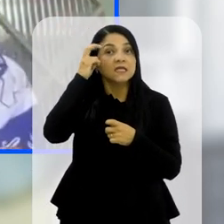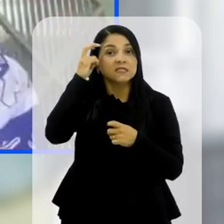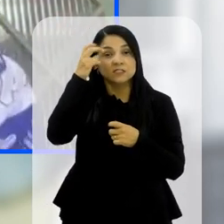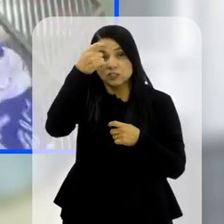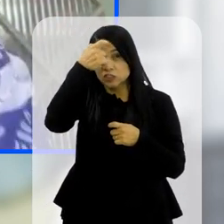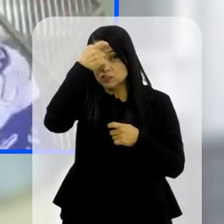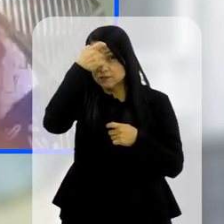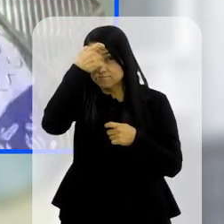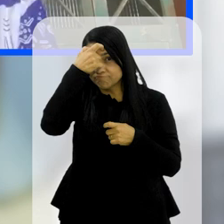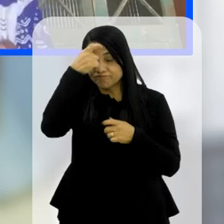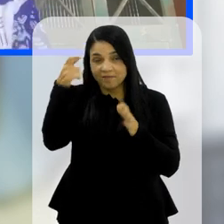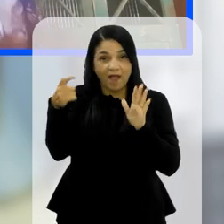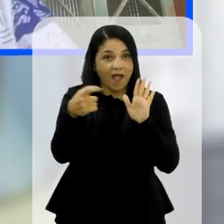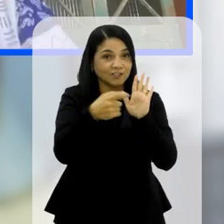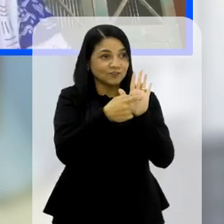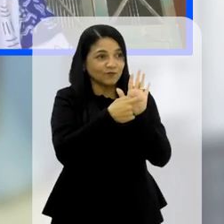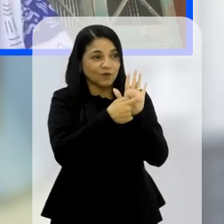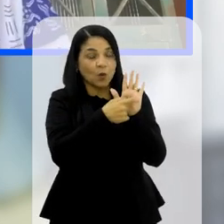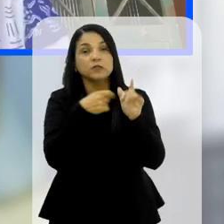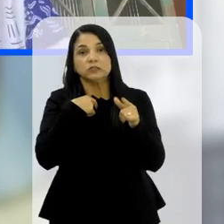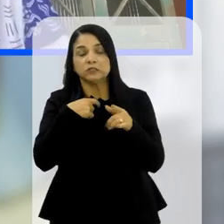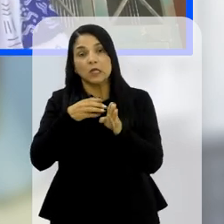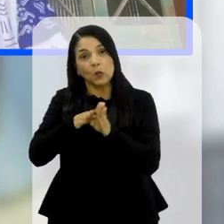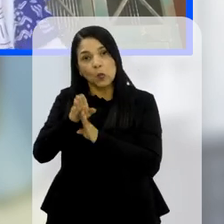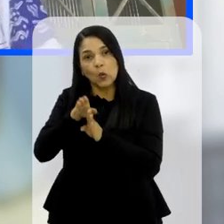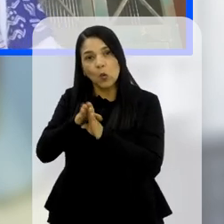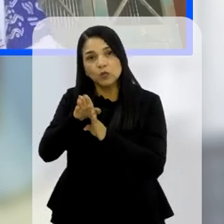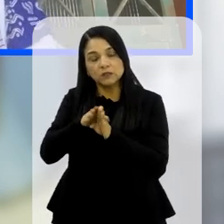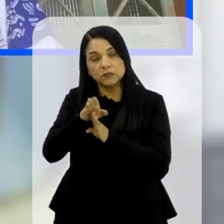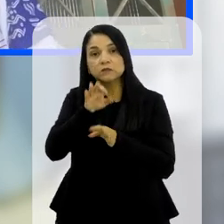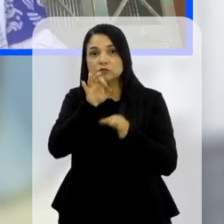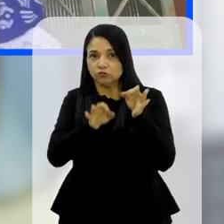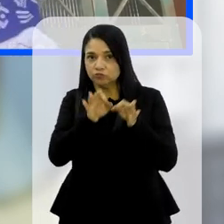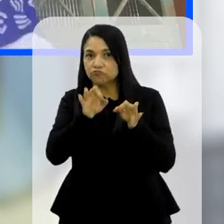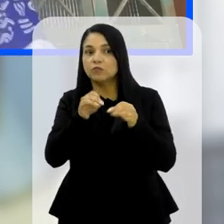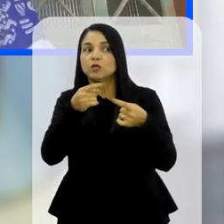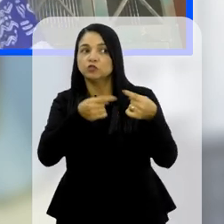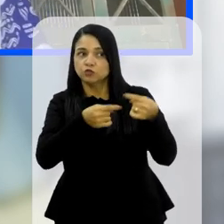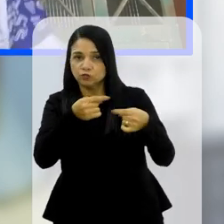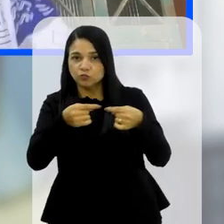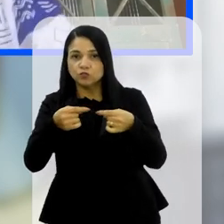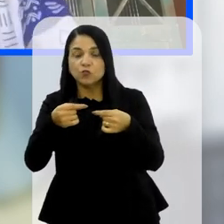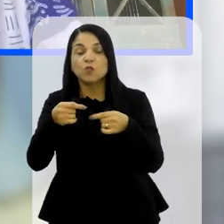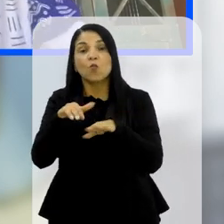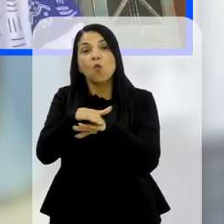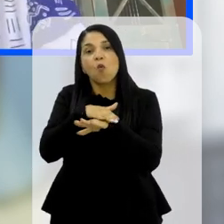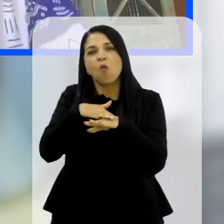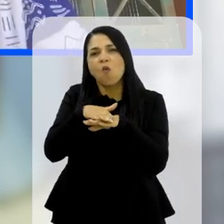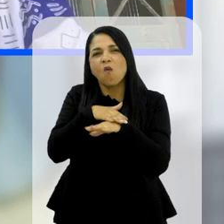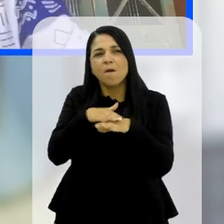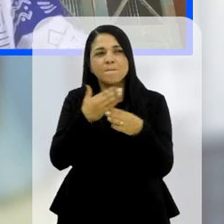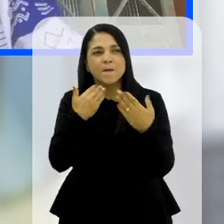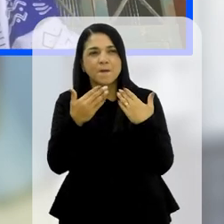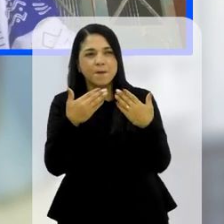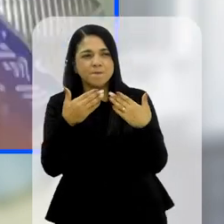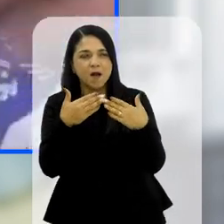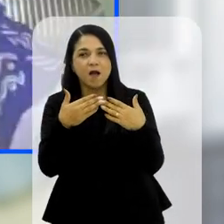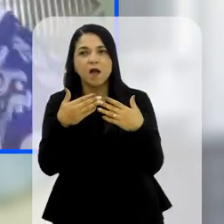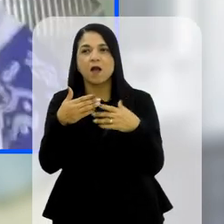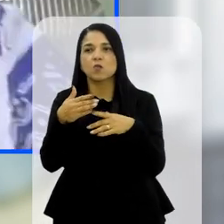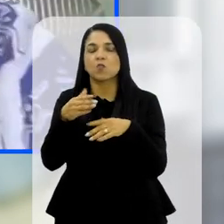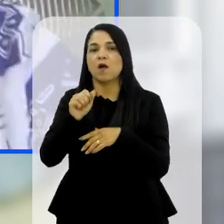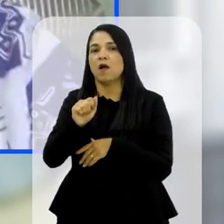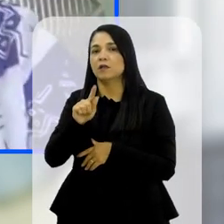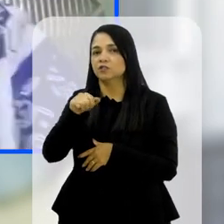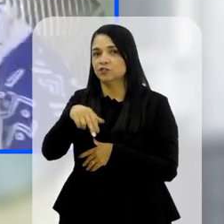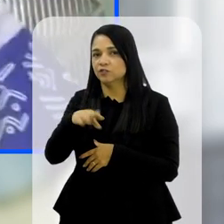entender sobre inteligência artificial. Então, a gente tem mentoria jurídica, por exemplo, para discutir isso. A gente tem conversas, por exemplo, que